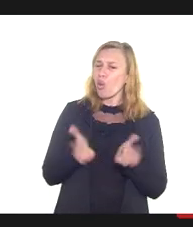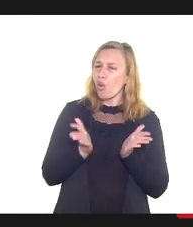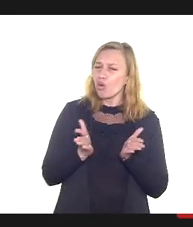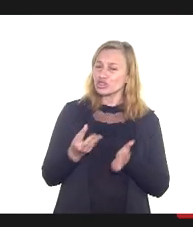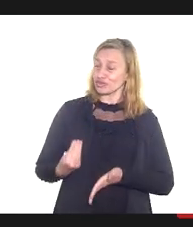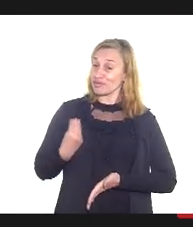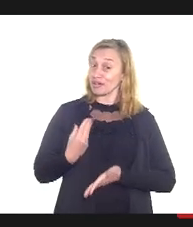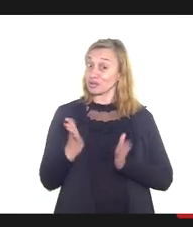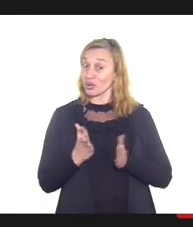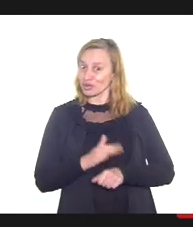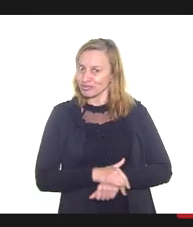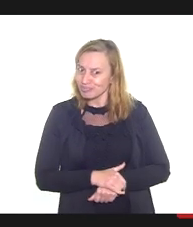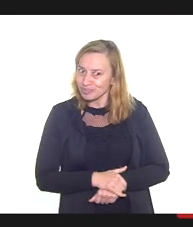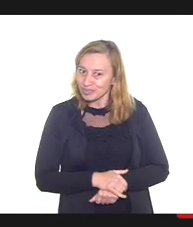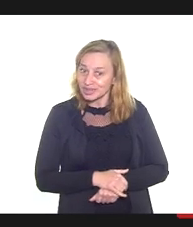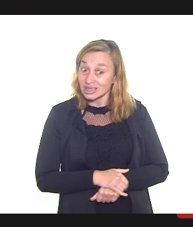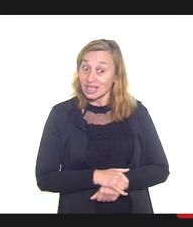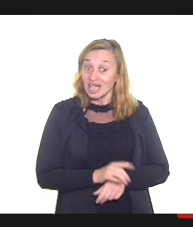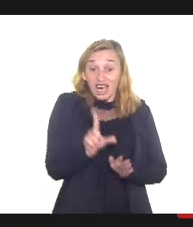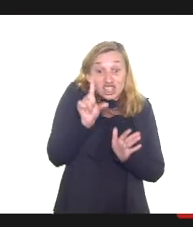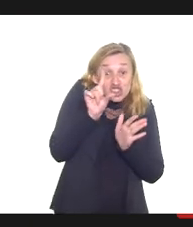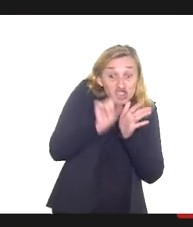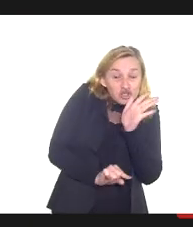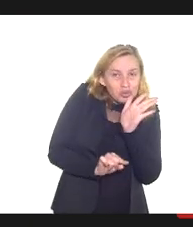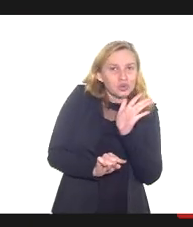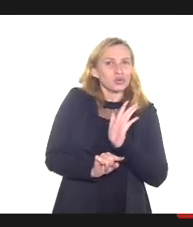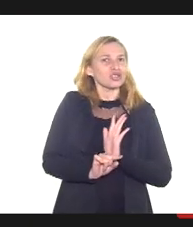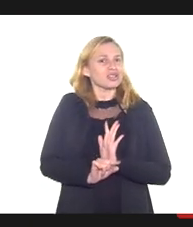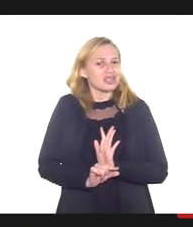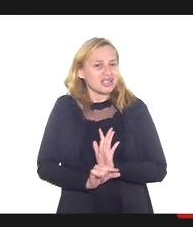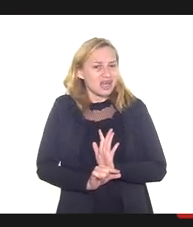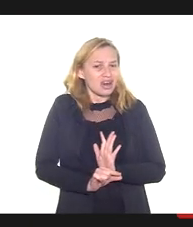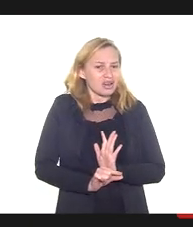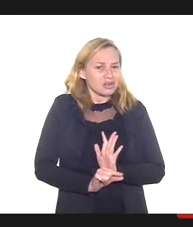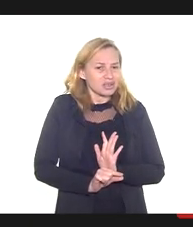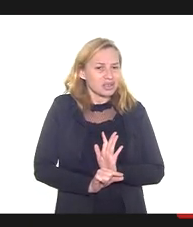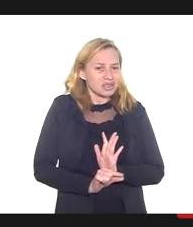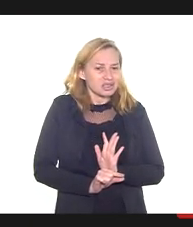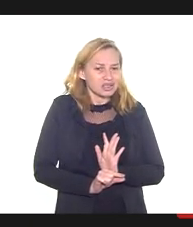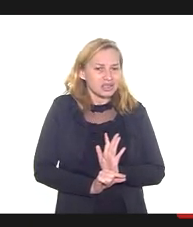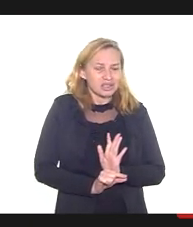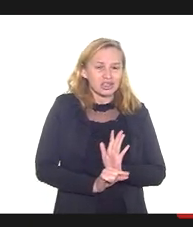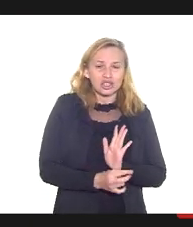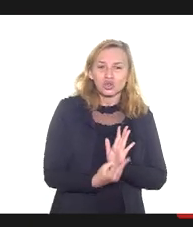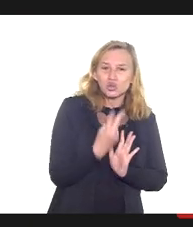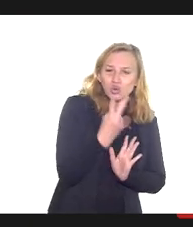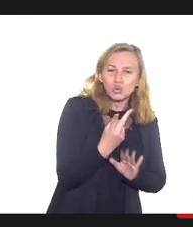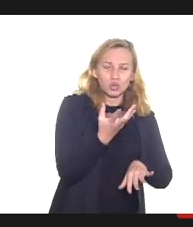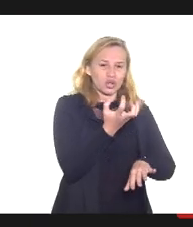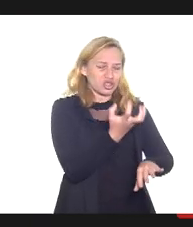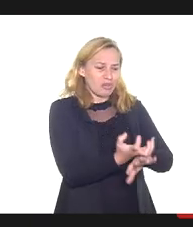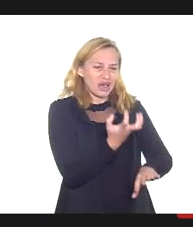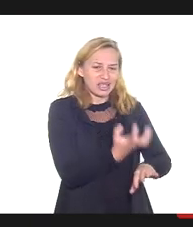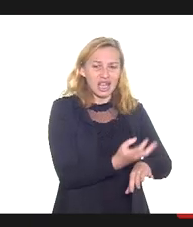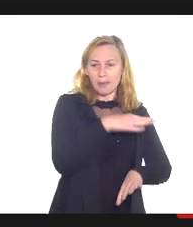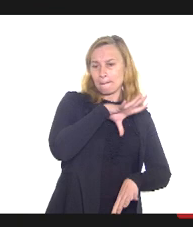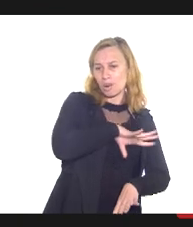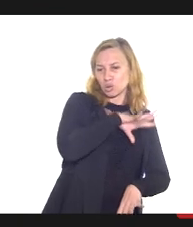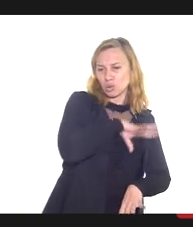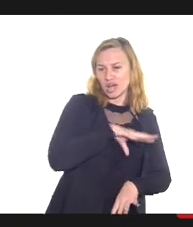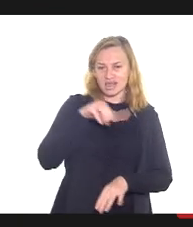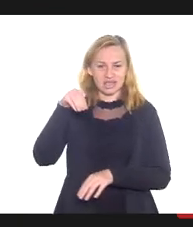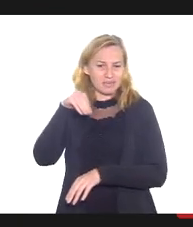estamos vivendo, né? A redução, o reducionismo de colocarmos apenas duas disciplinas, de português